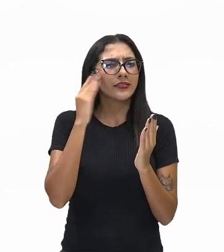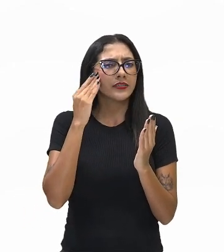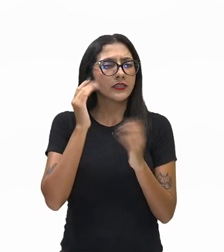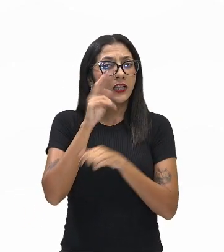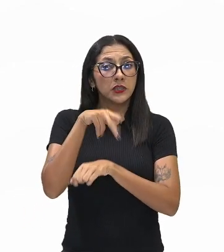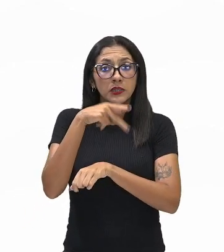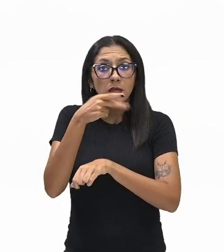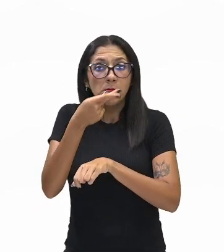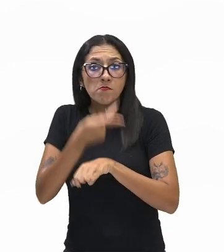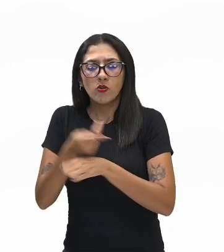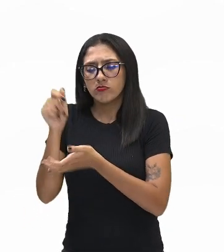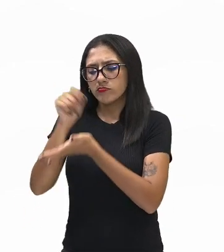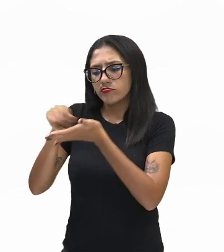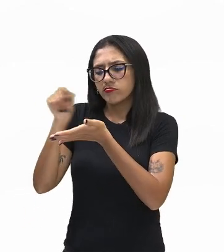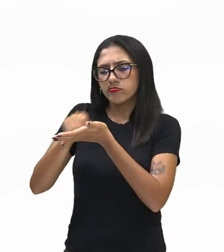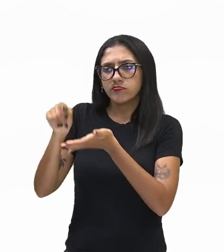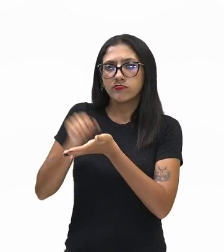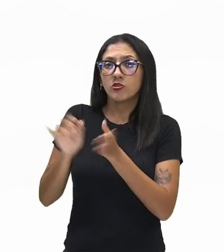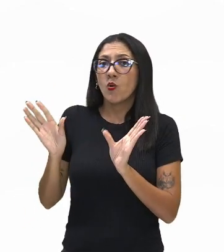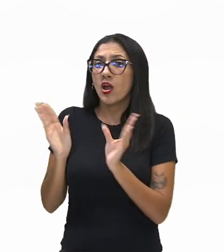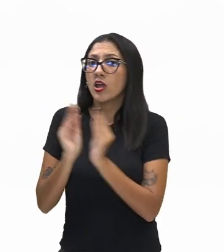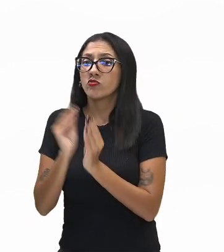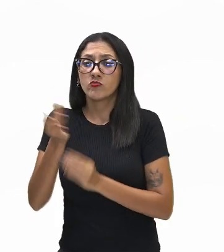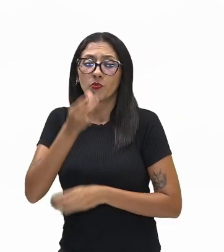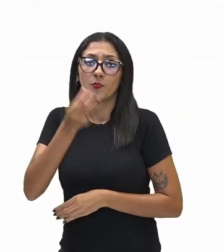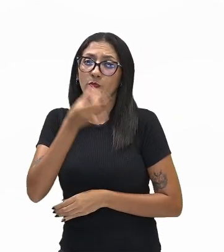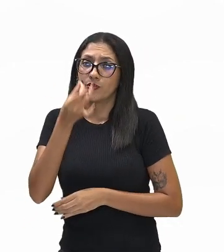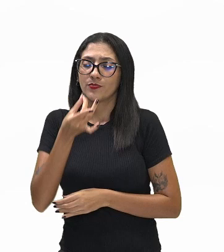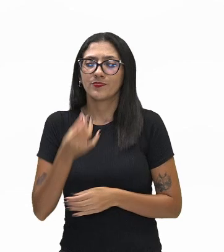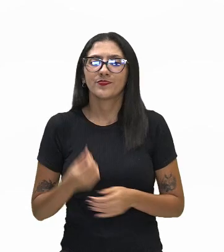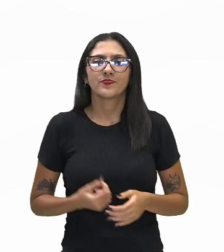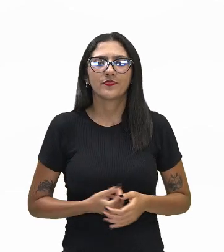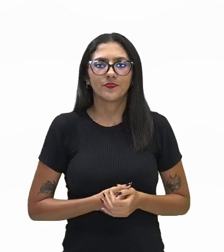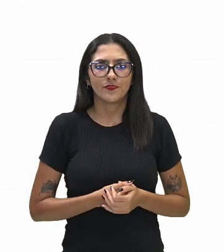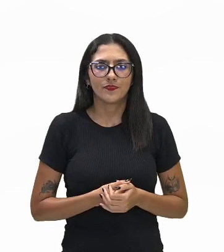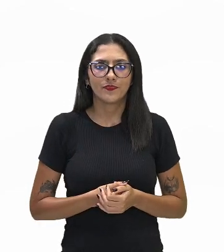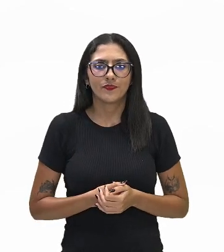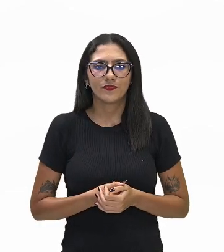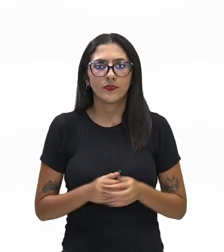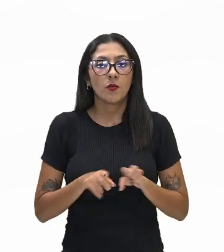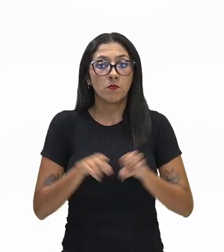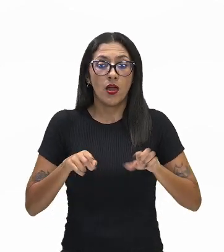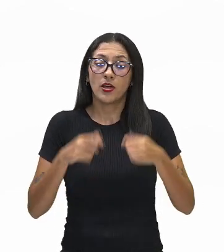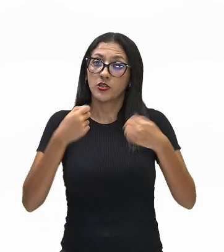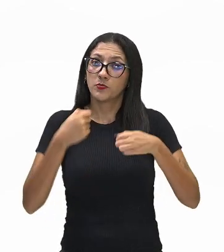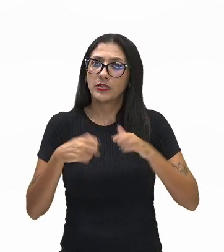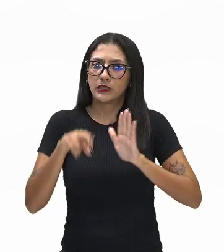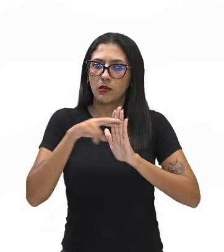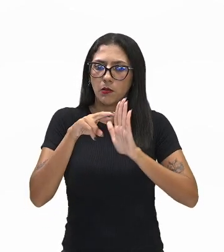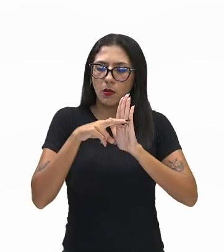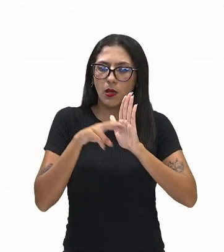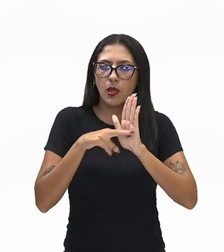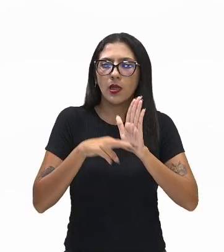de vista. Ele deve fazer a resenha obedecendo aos critérios éticos da